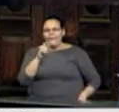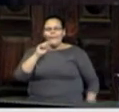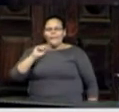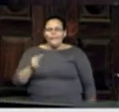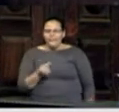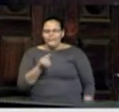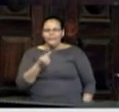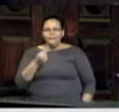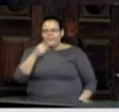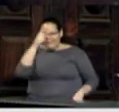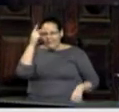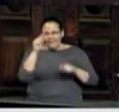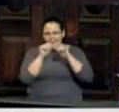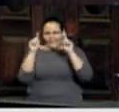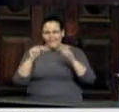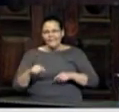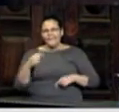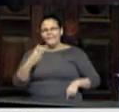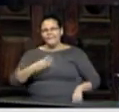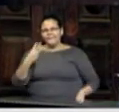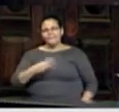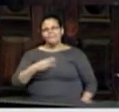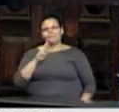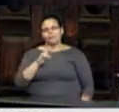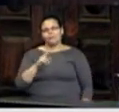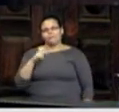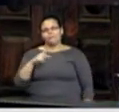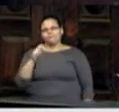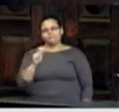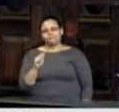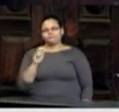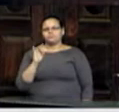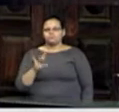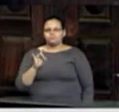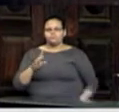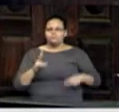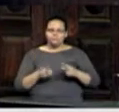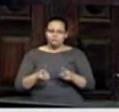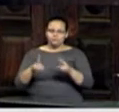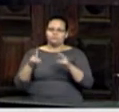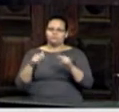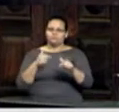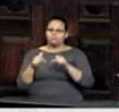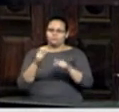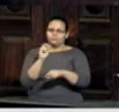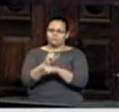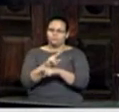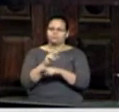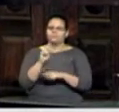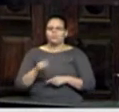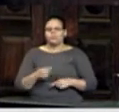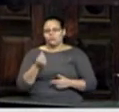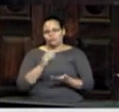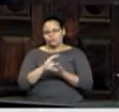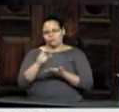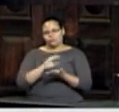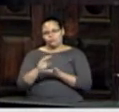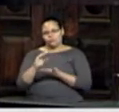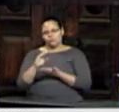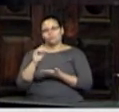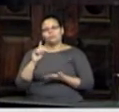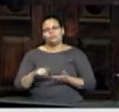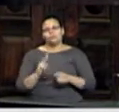5.000 terceirizados e RPA, que só estão sendo mantidos empregados com recursos advindos